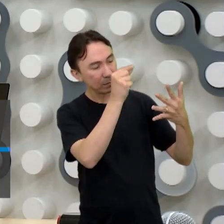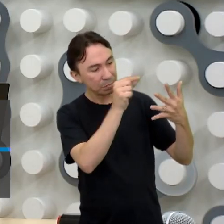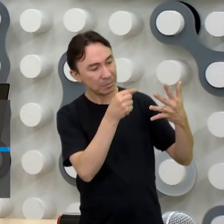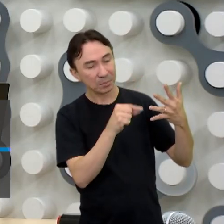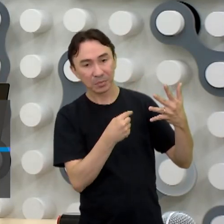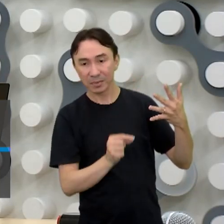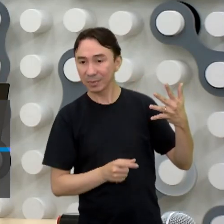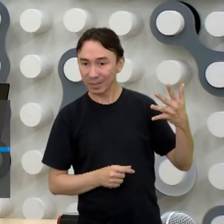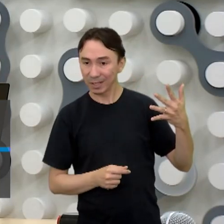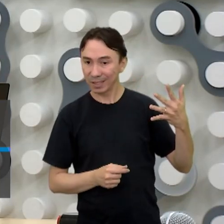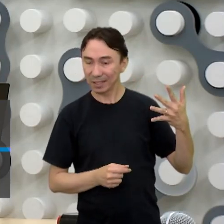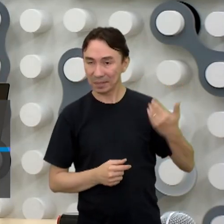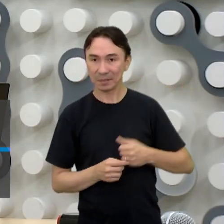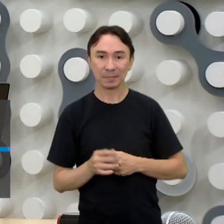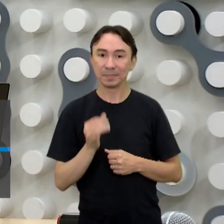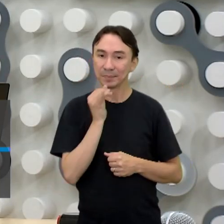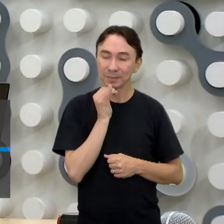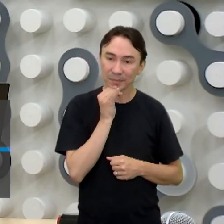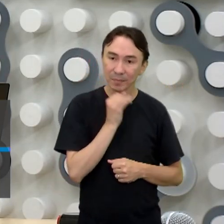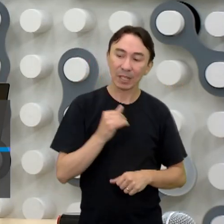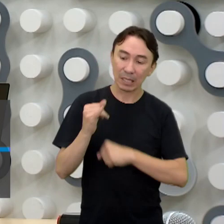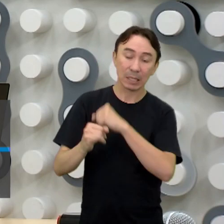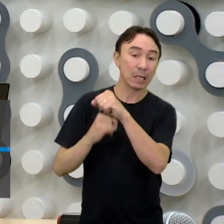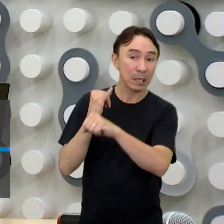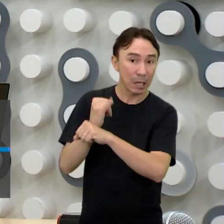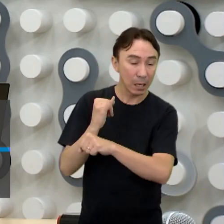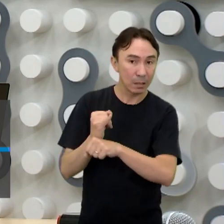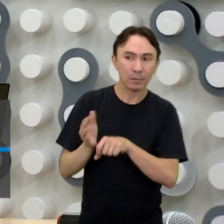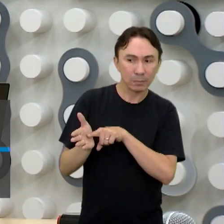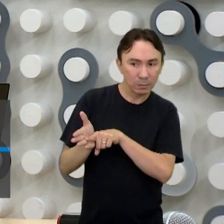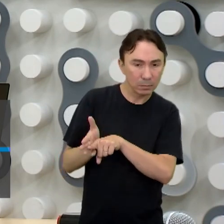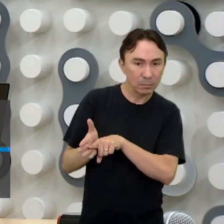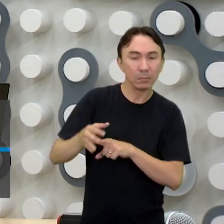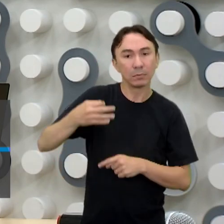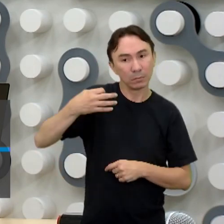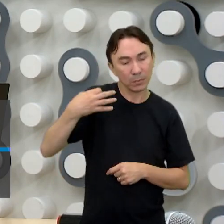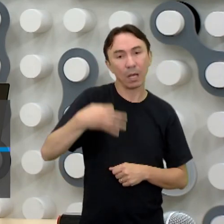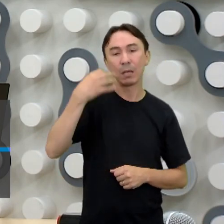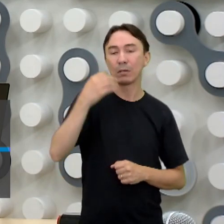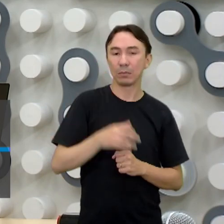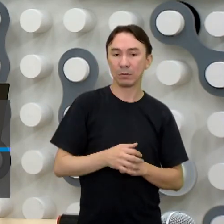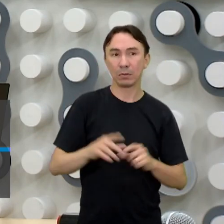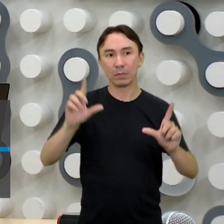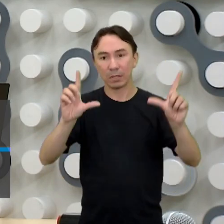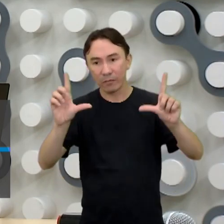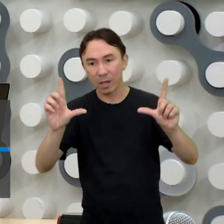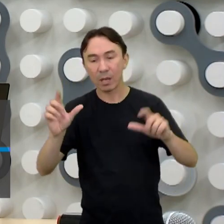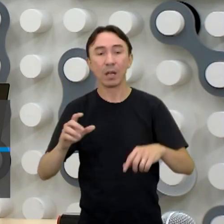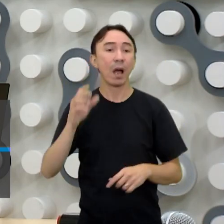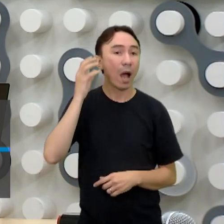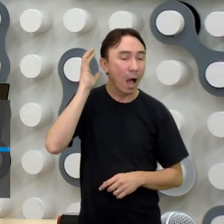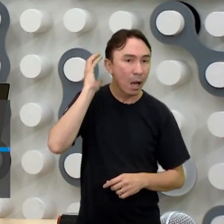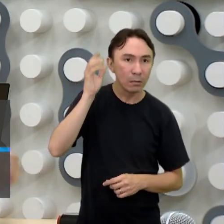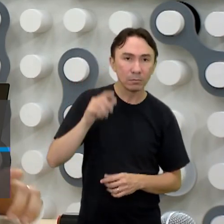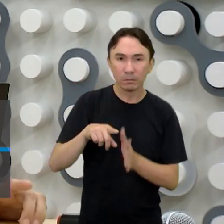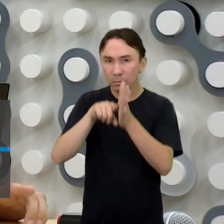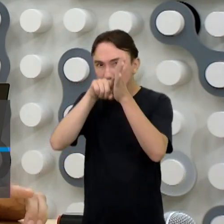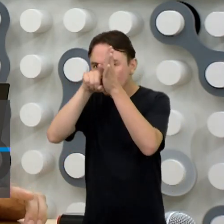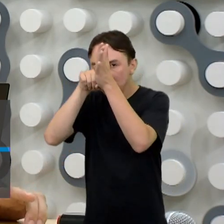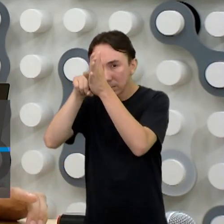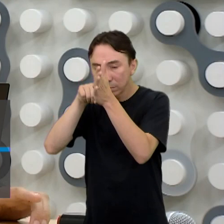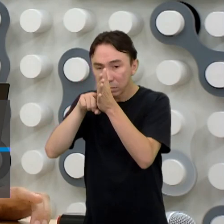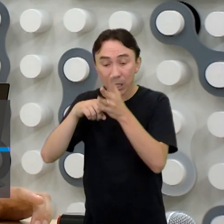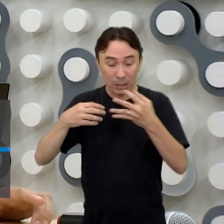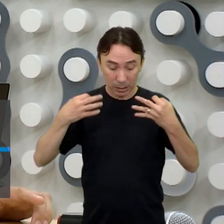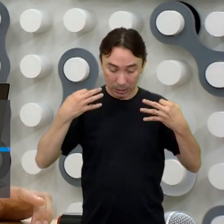a internet, os jornais impressos, a televisão, o rádio, a gente tem que pesquisar tudo isso e as informações que estão lá. E nós estamos